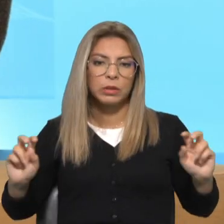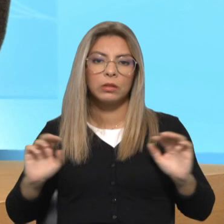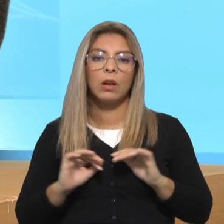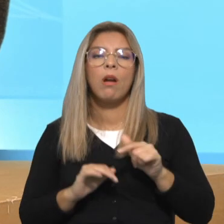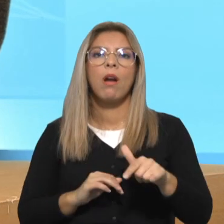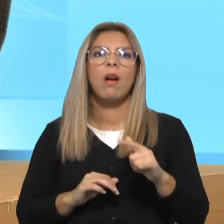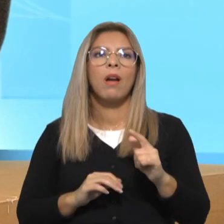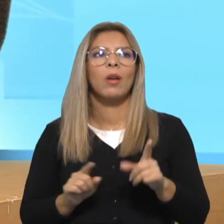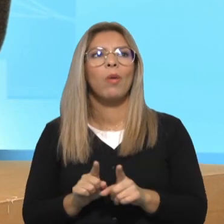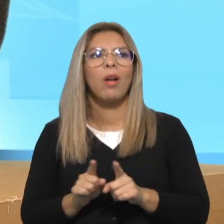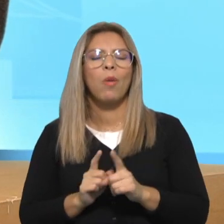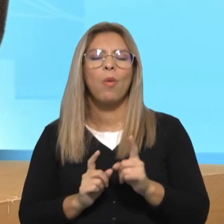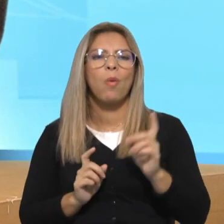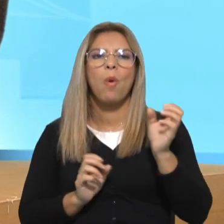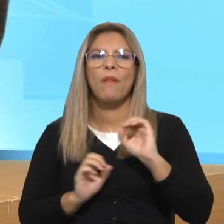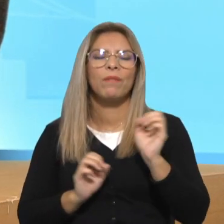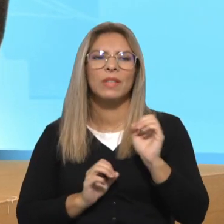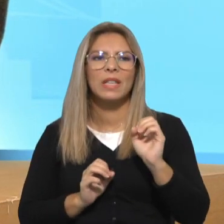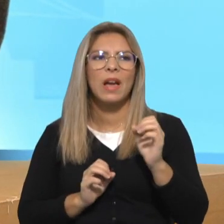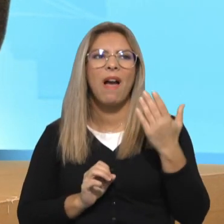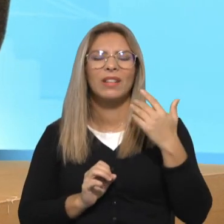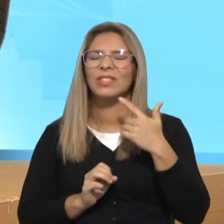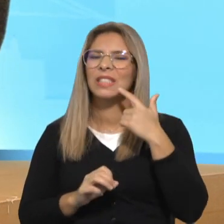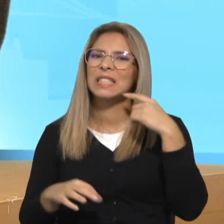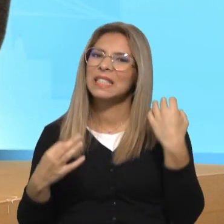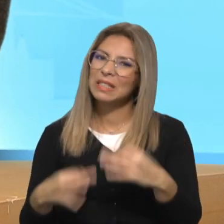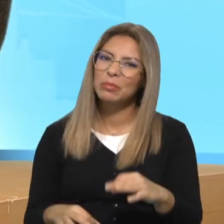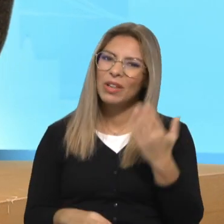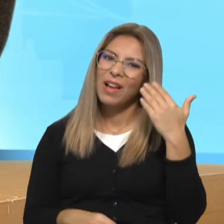enfim, havia uma grande simplicidade, não havia